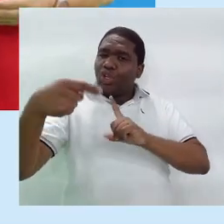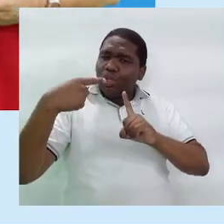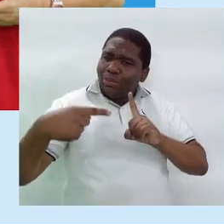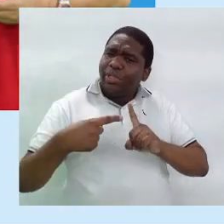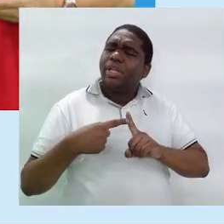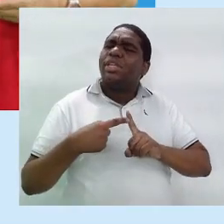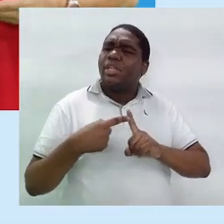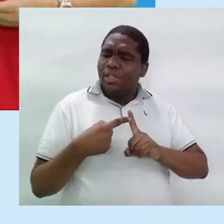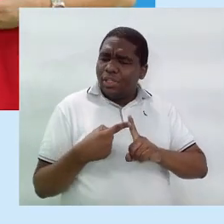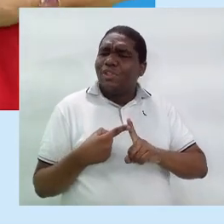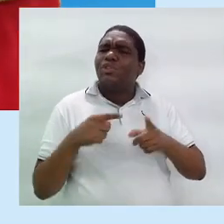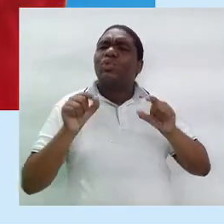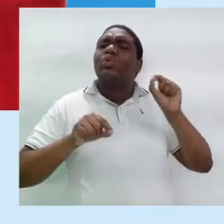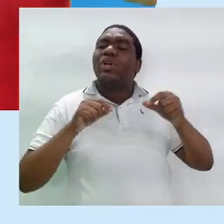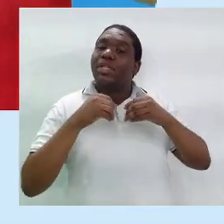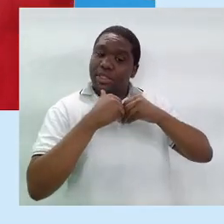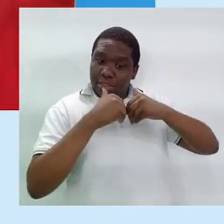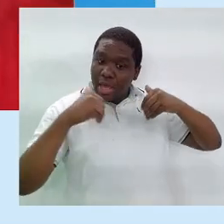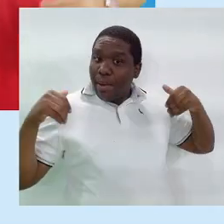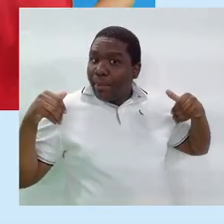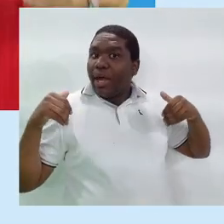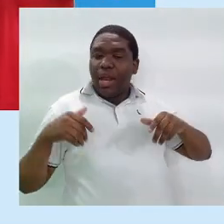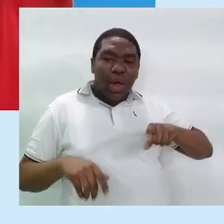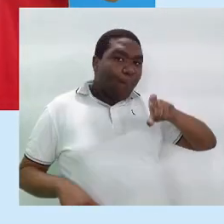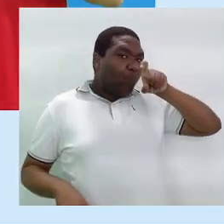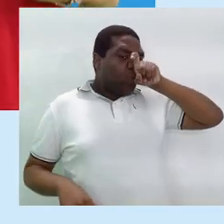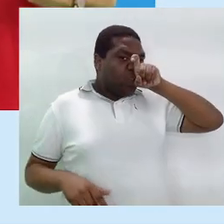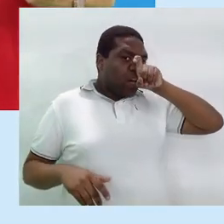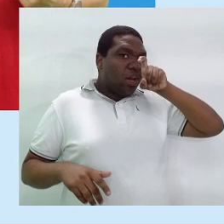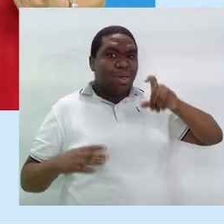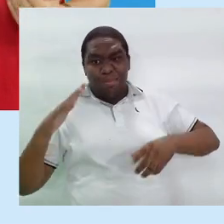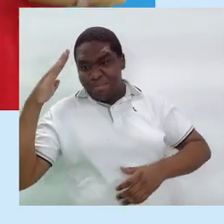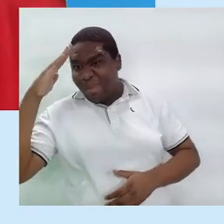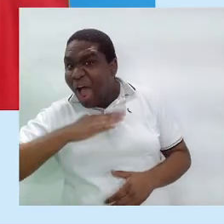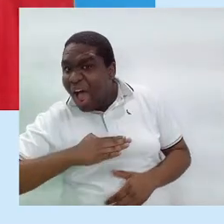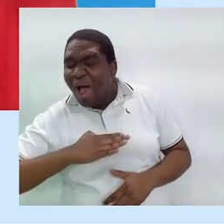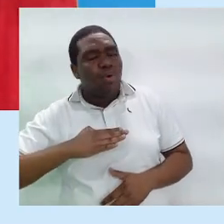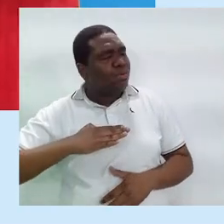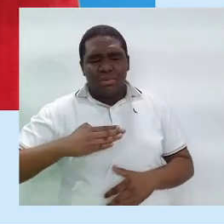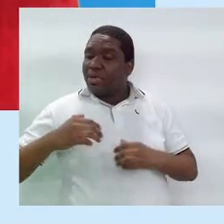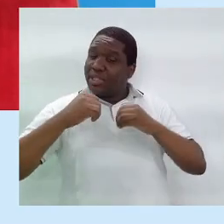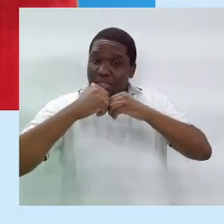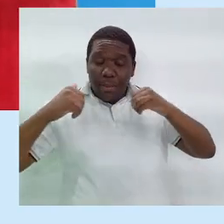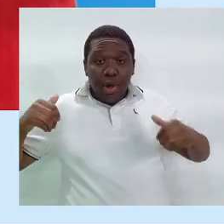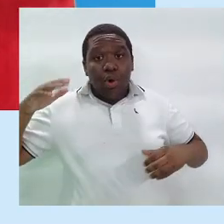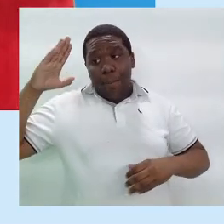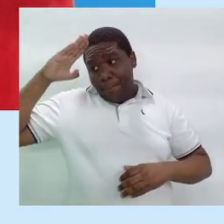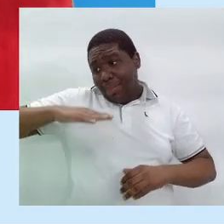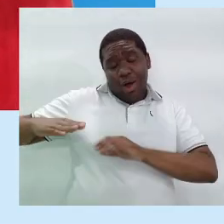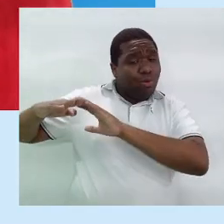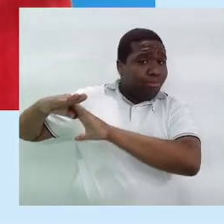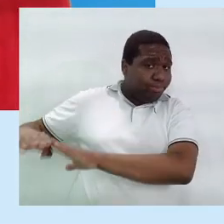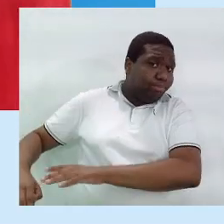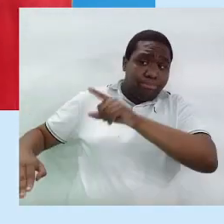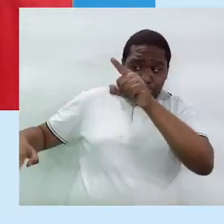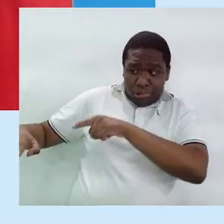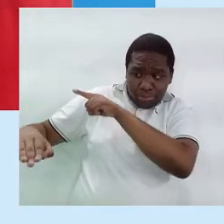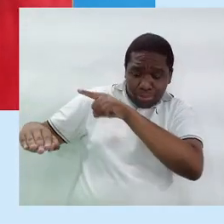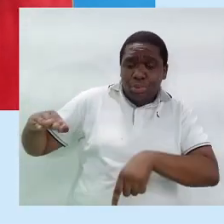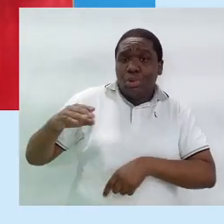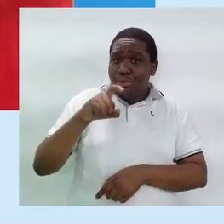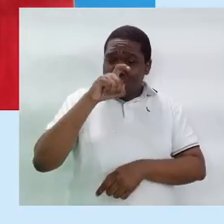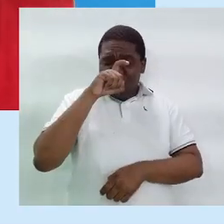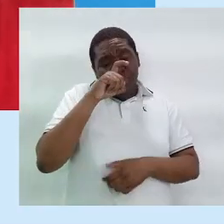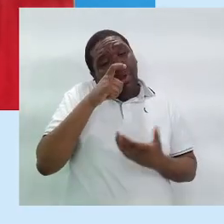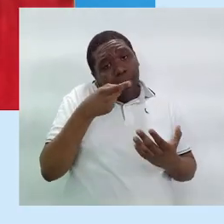justamente desassociar, retirar aquela ideia que essa prática religiosa, essa